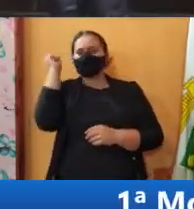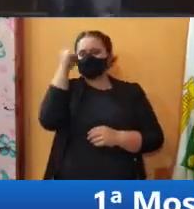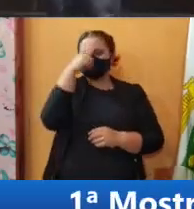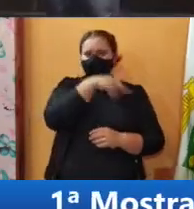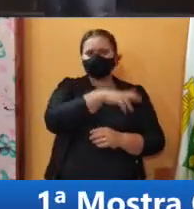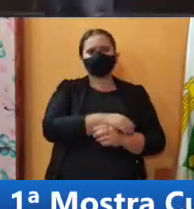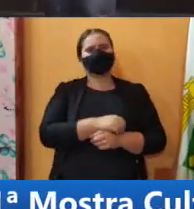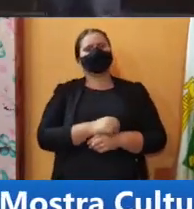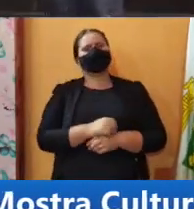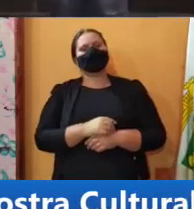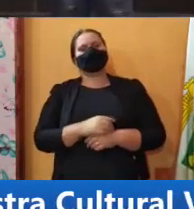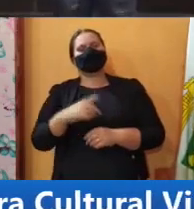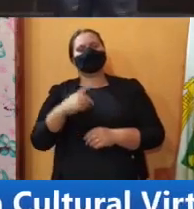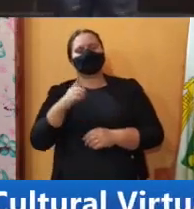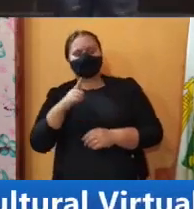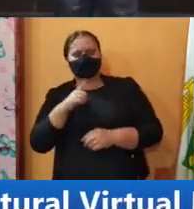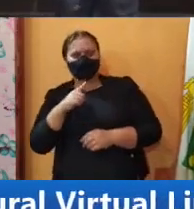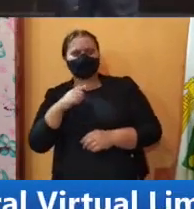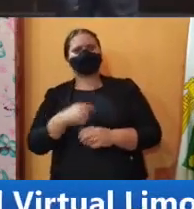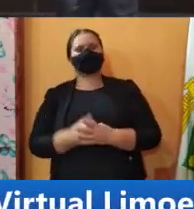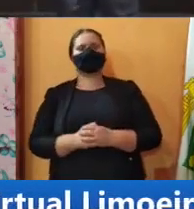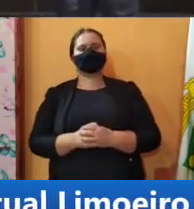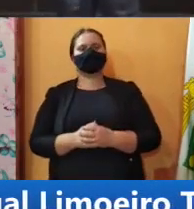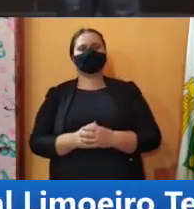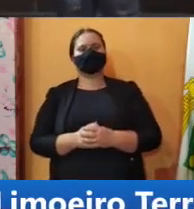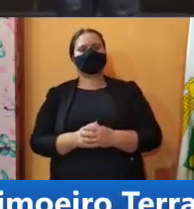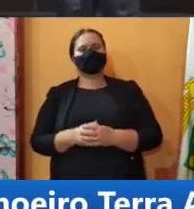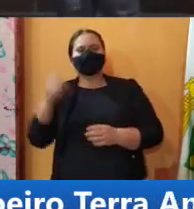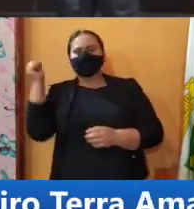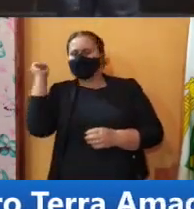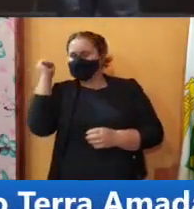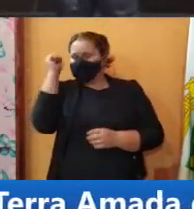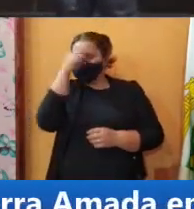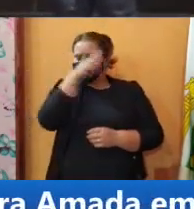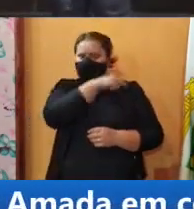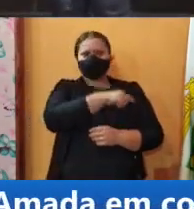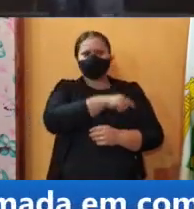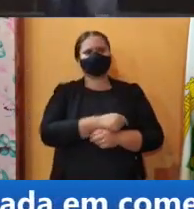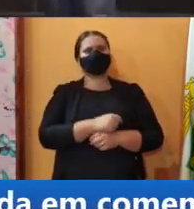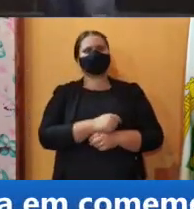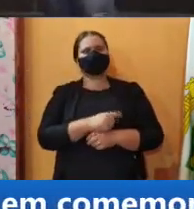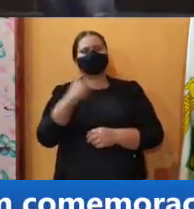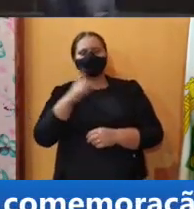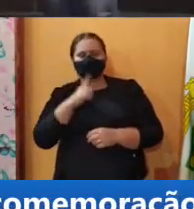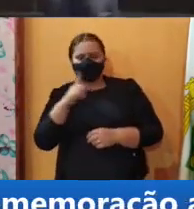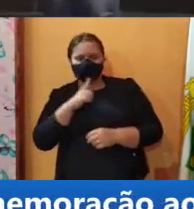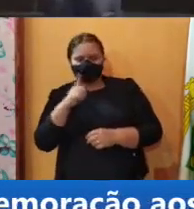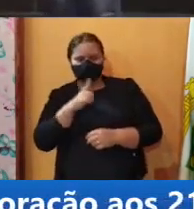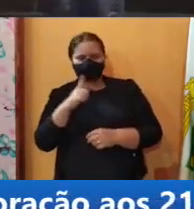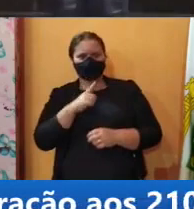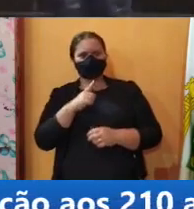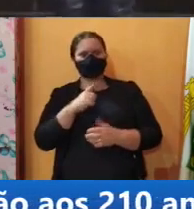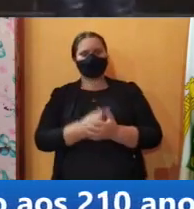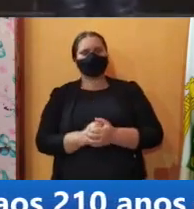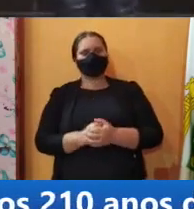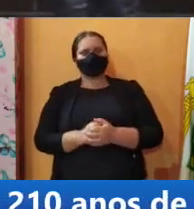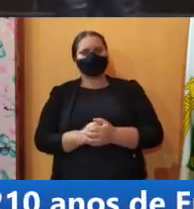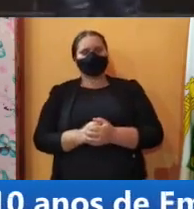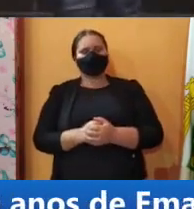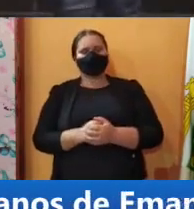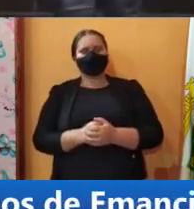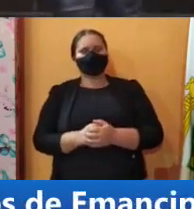do que qualquer uma pessoa imagina. Então, era impossível não ter austeridade e não